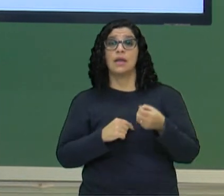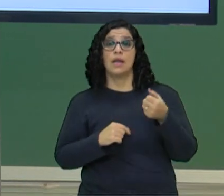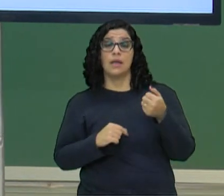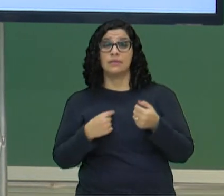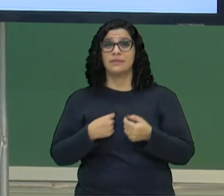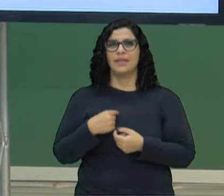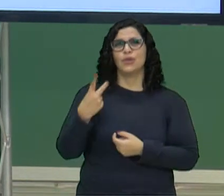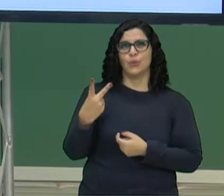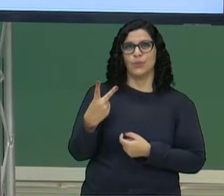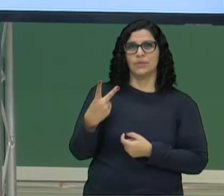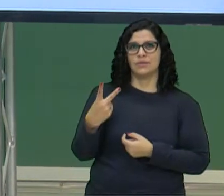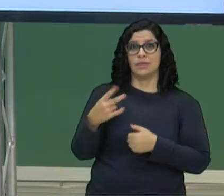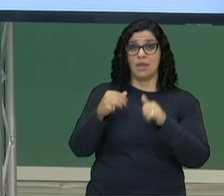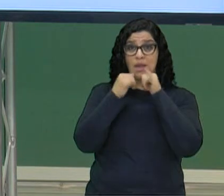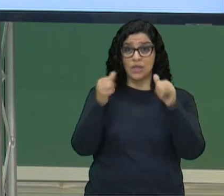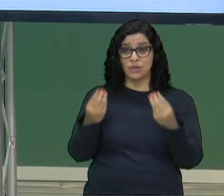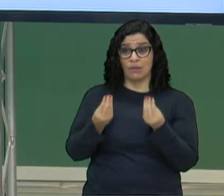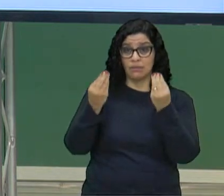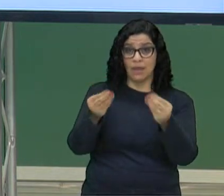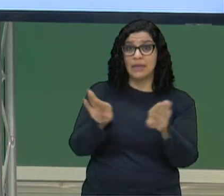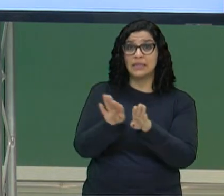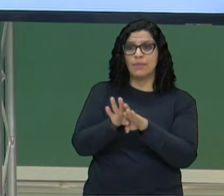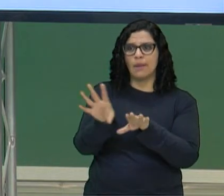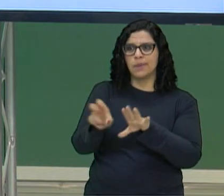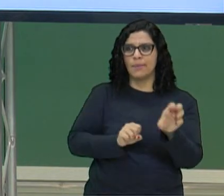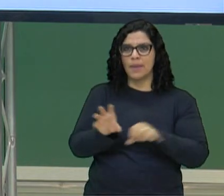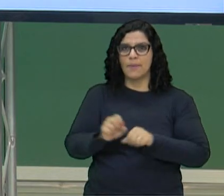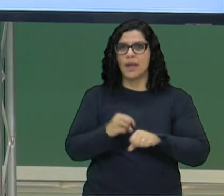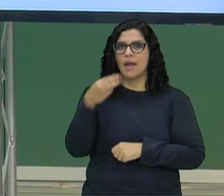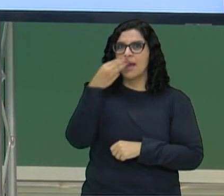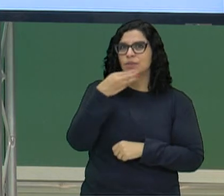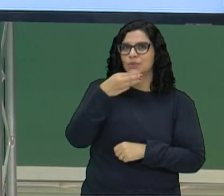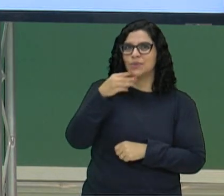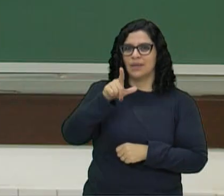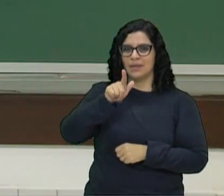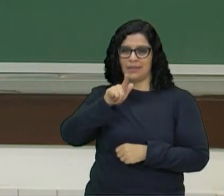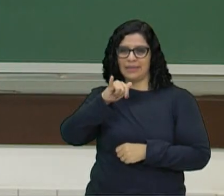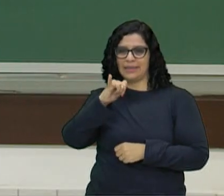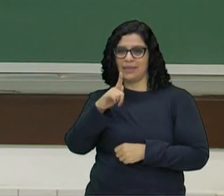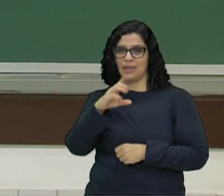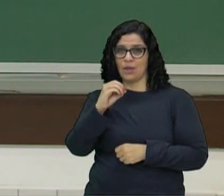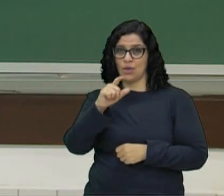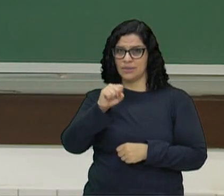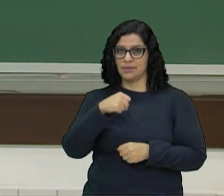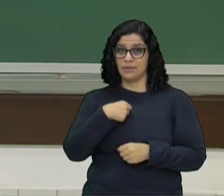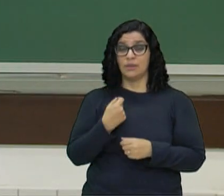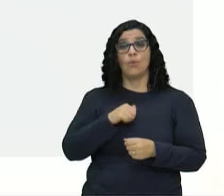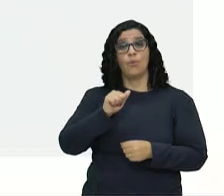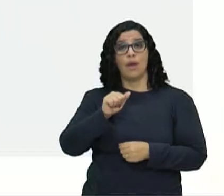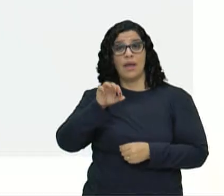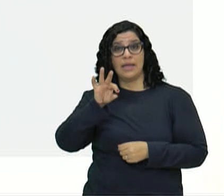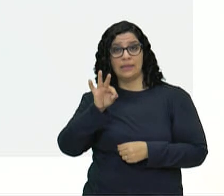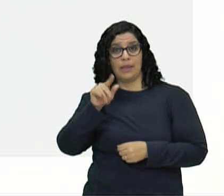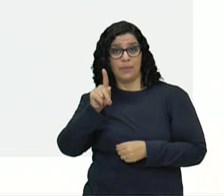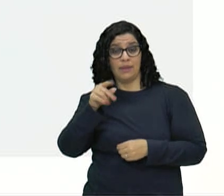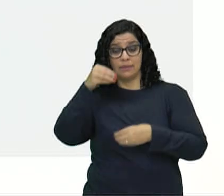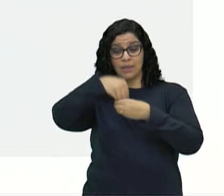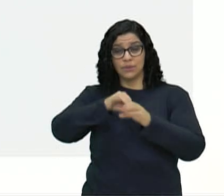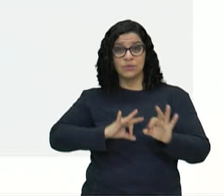glicose. Captar a glicose é para algo que está para fora da membrana. O ATP está dentro da célula. Então só